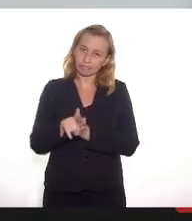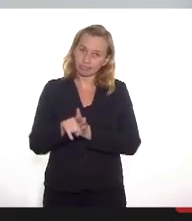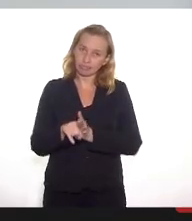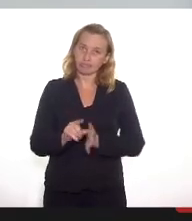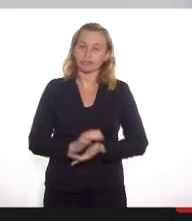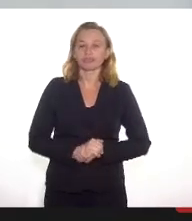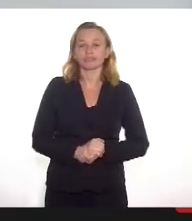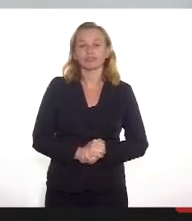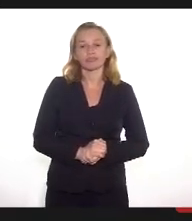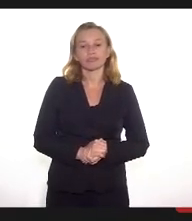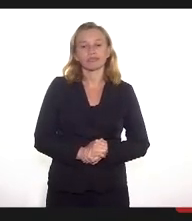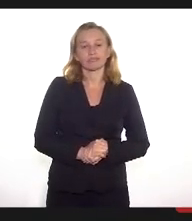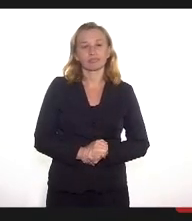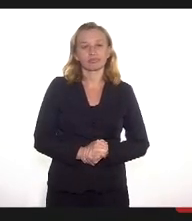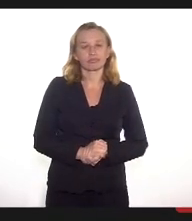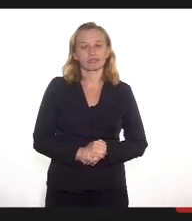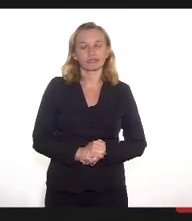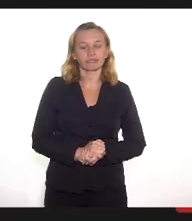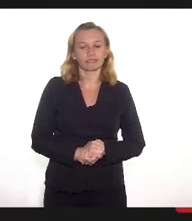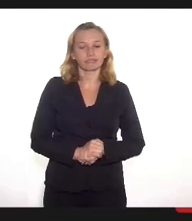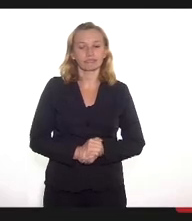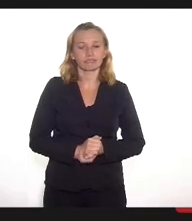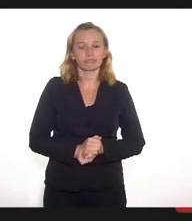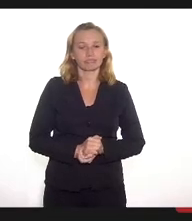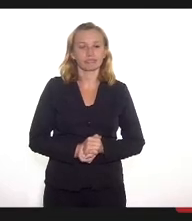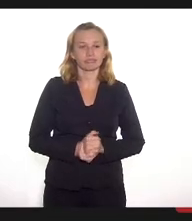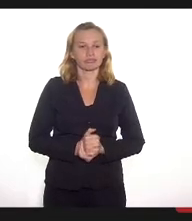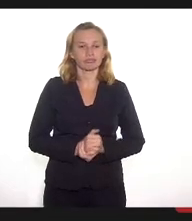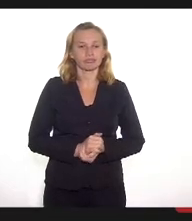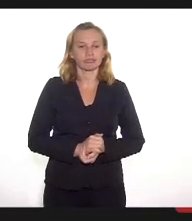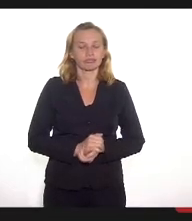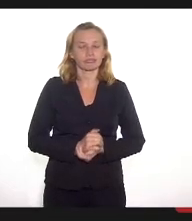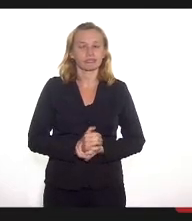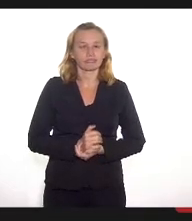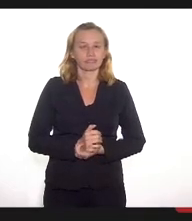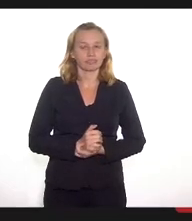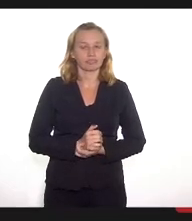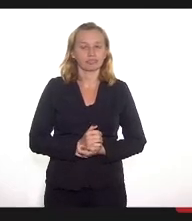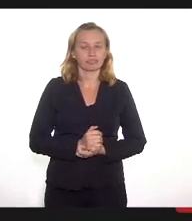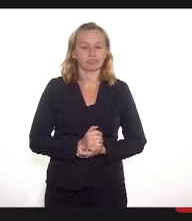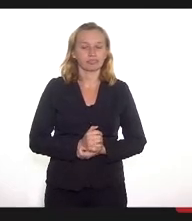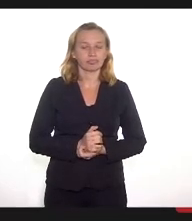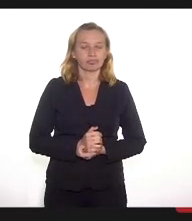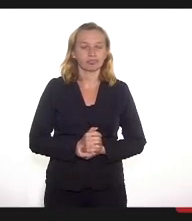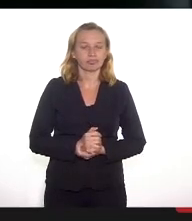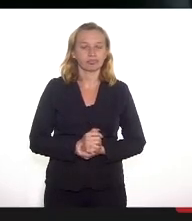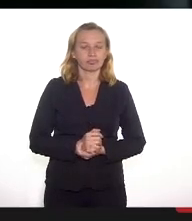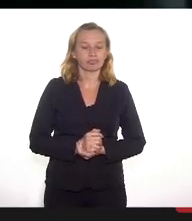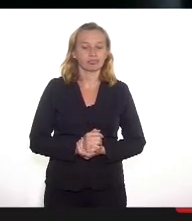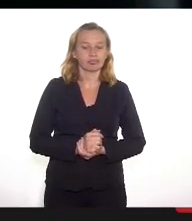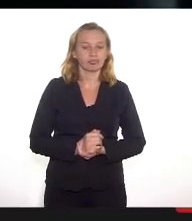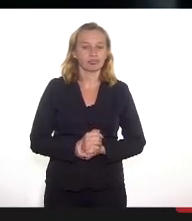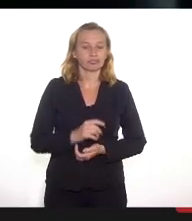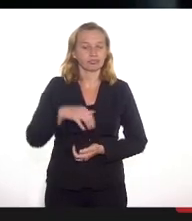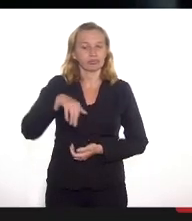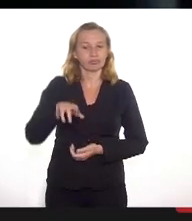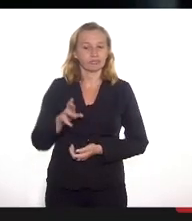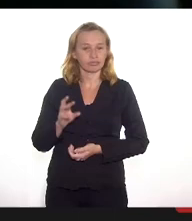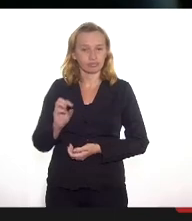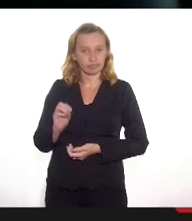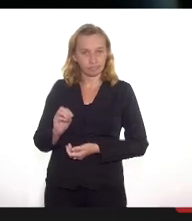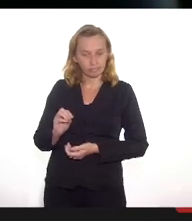que eu deixo E aí e eu vou passar para o Dr Mário